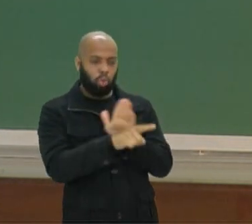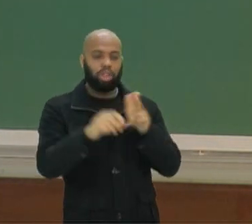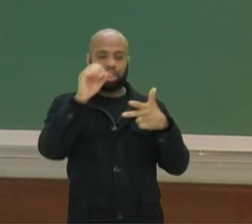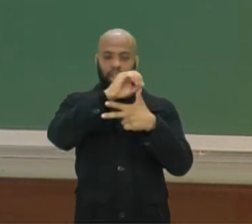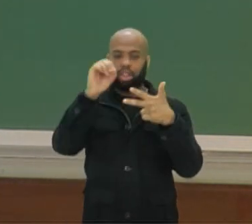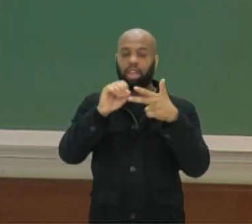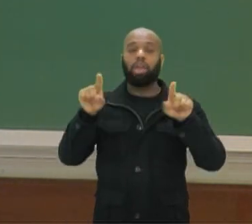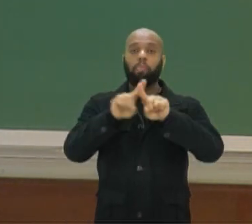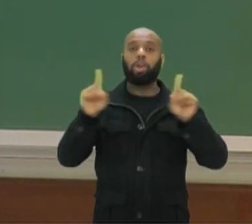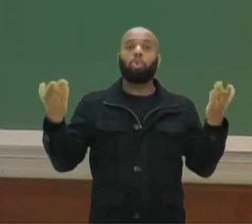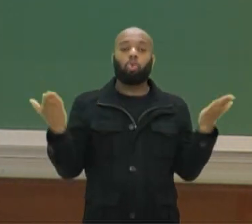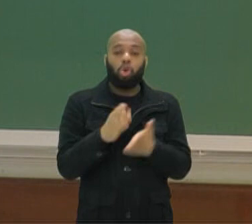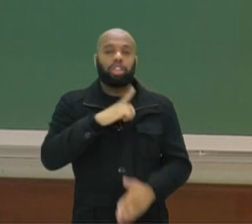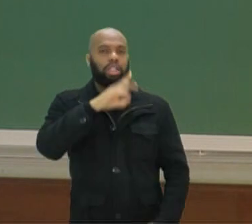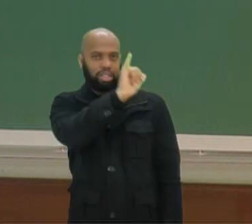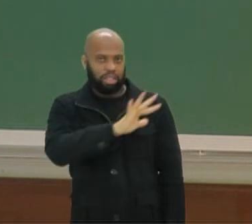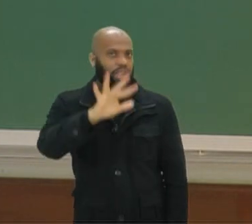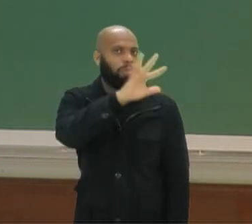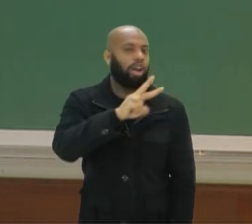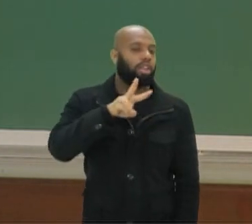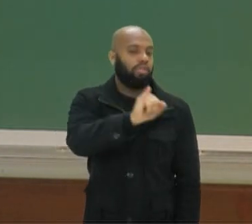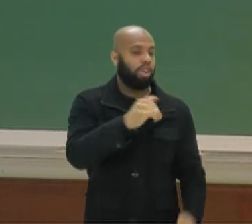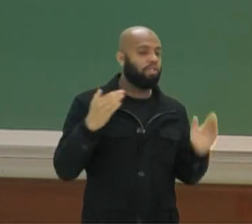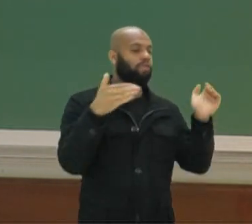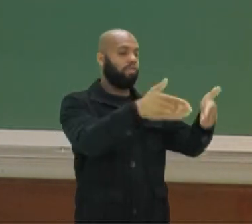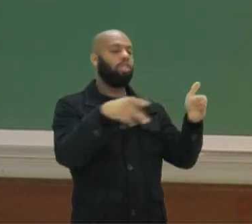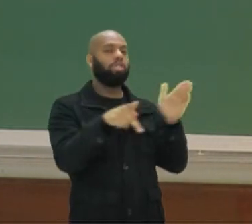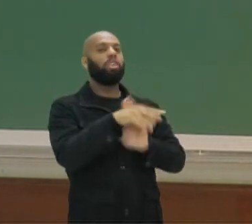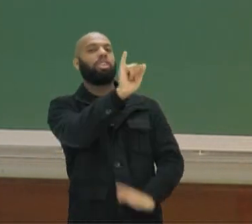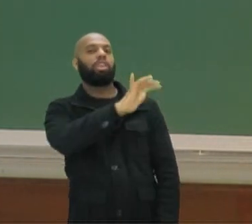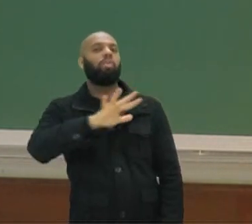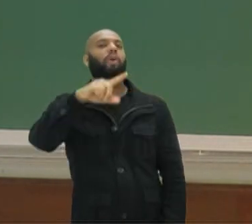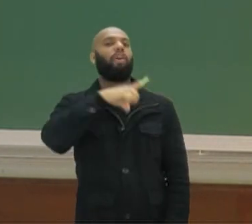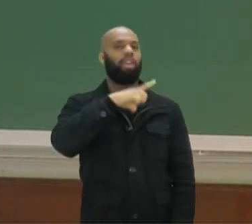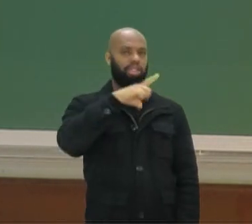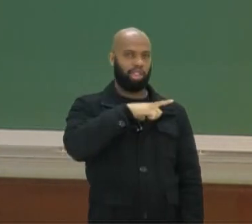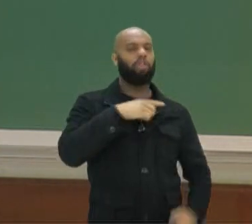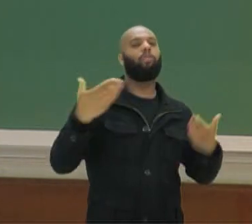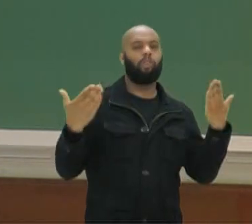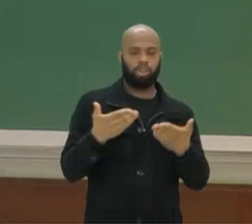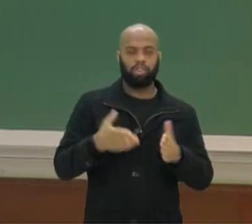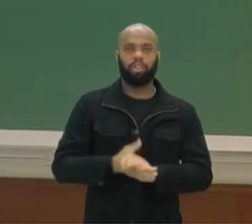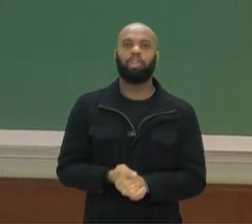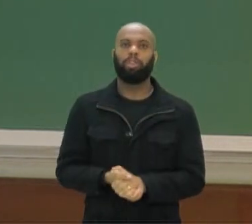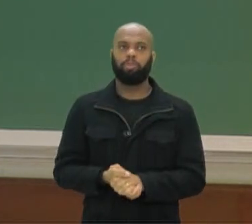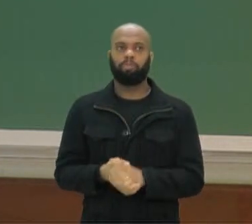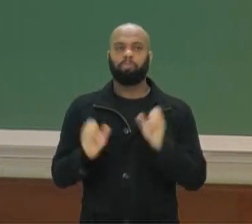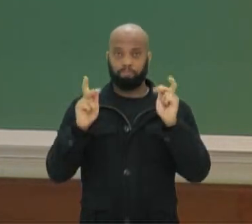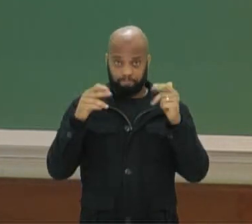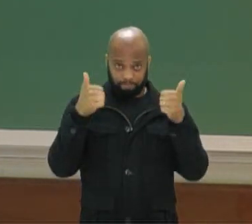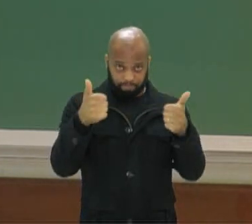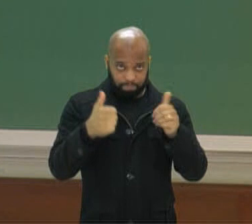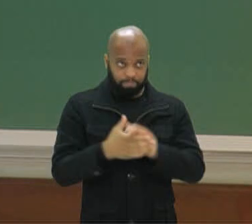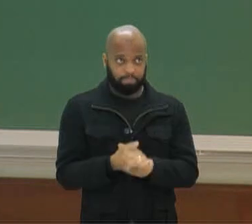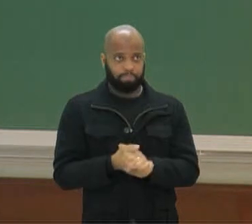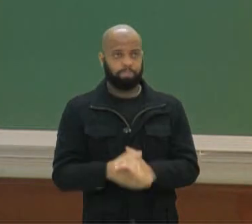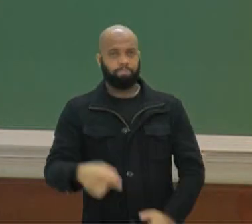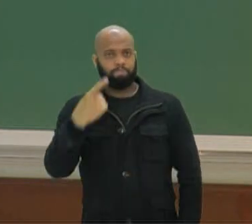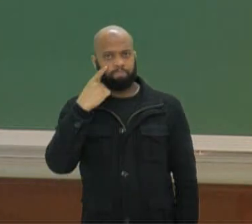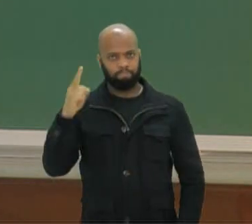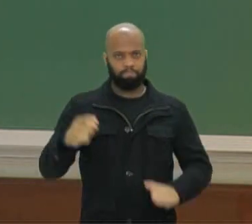com imagens. Nós vamos focar em questões com imagens, tá ok? Então, olha